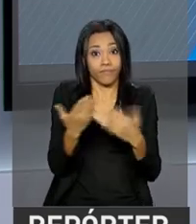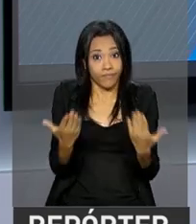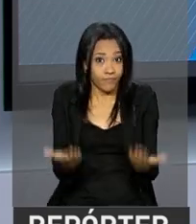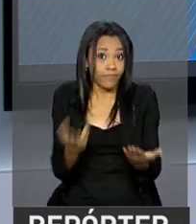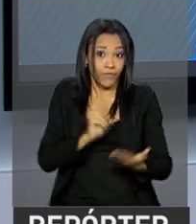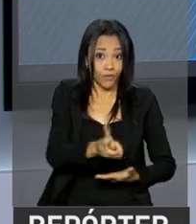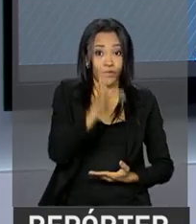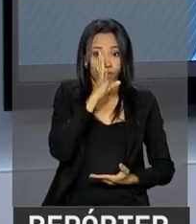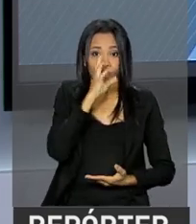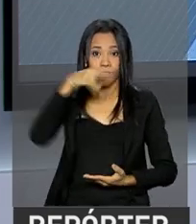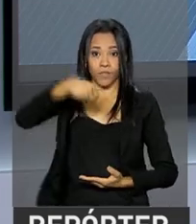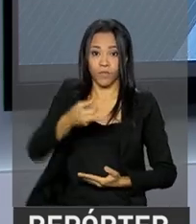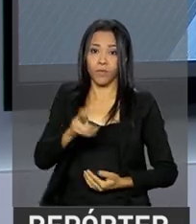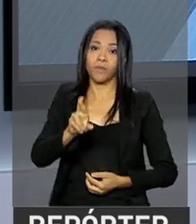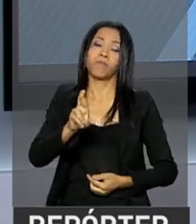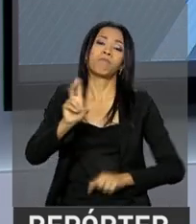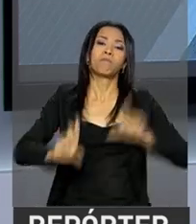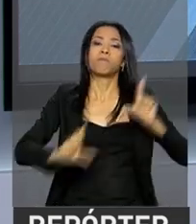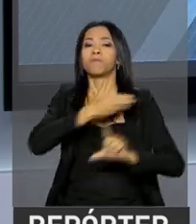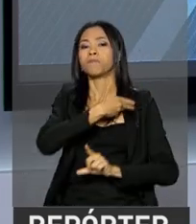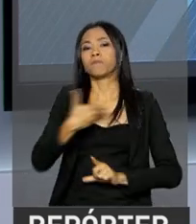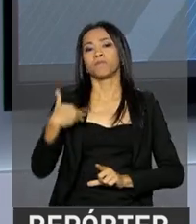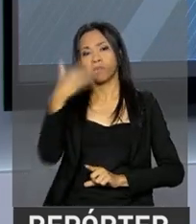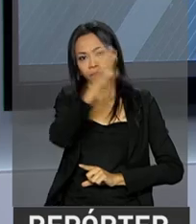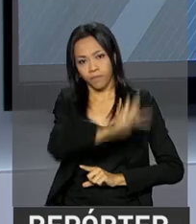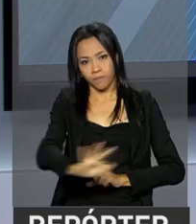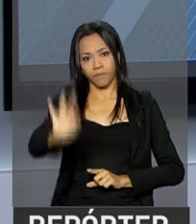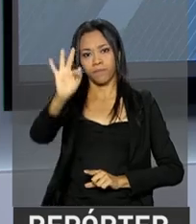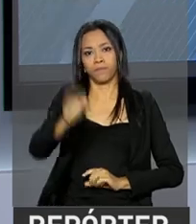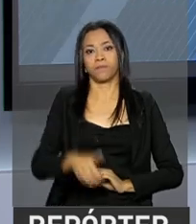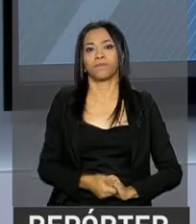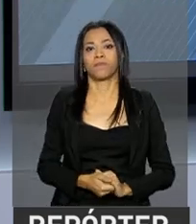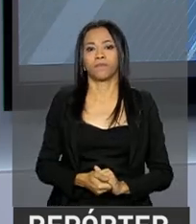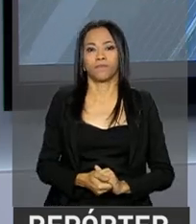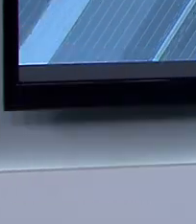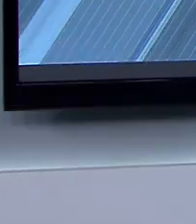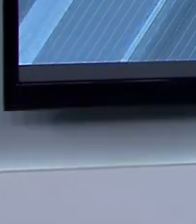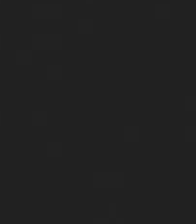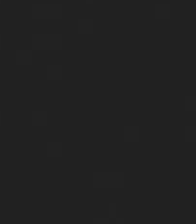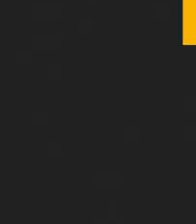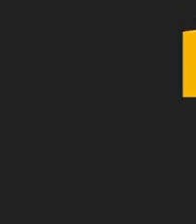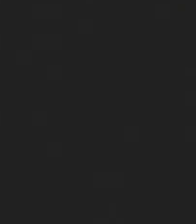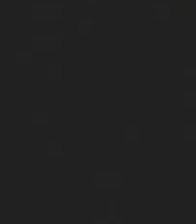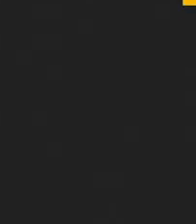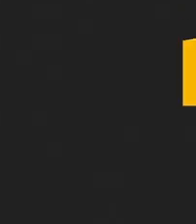internet. Continue com a gente aqui na NBR, a TV do governo federal.